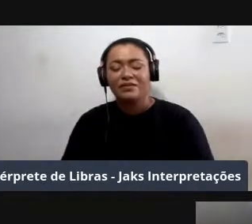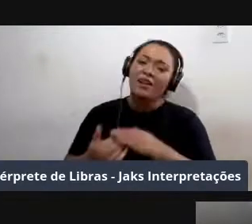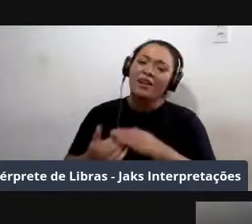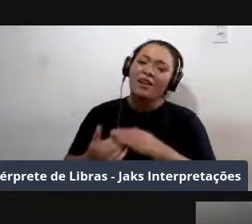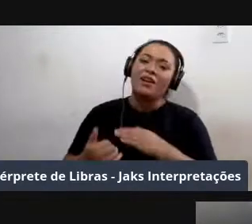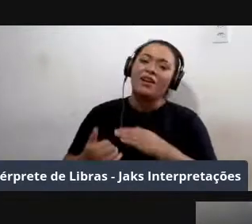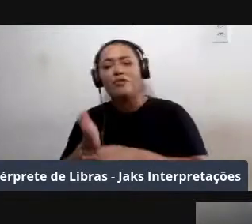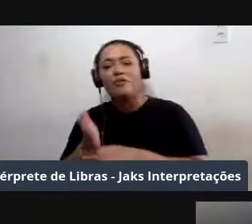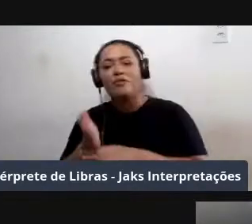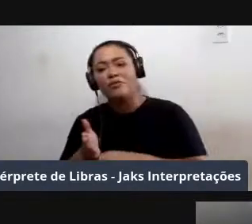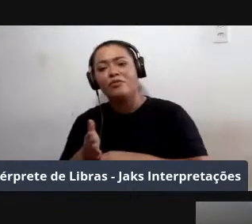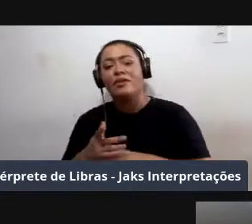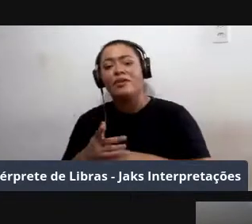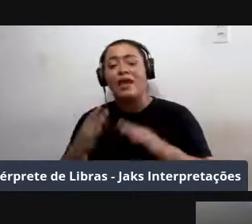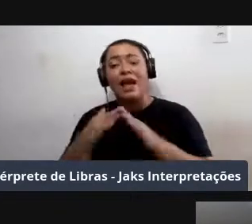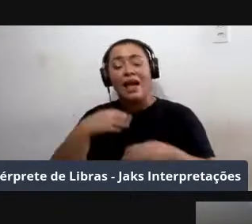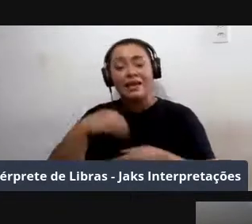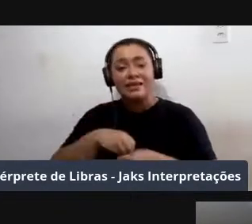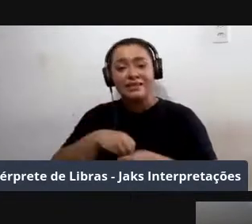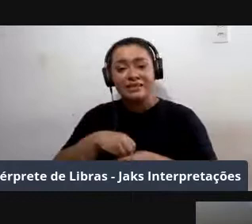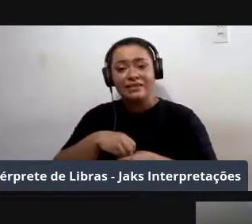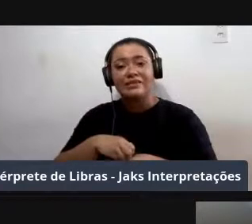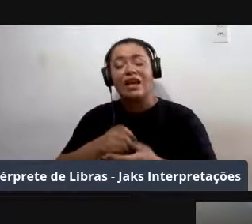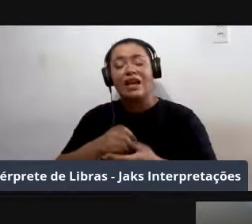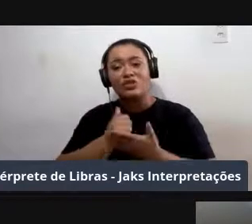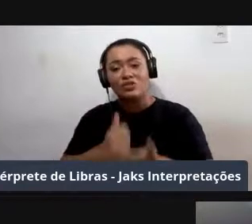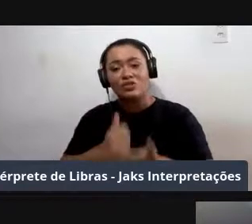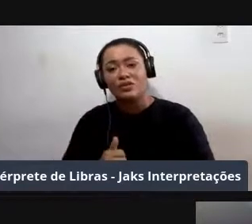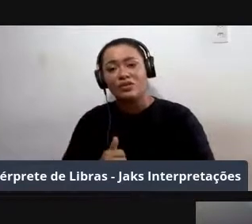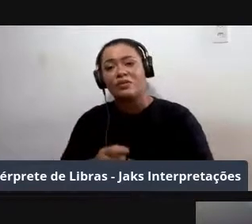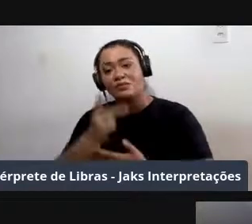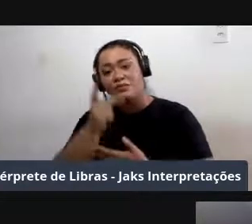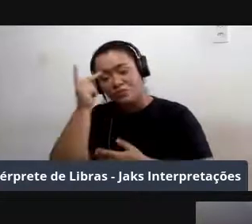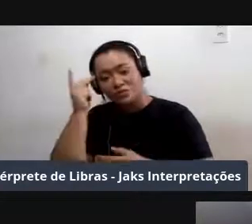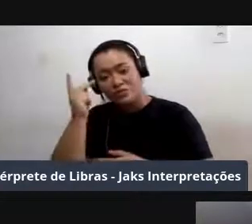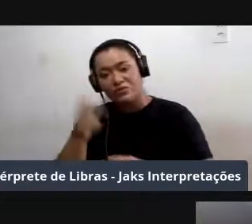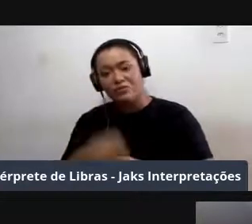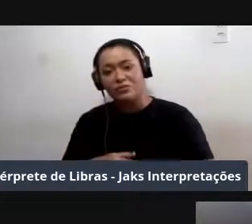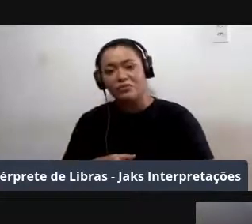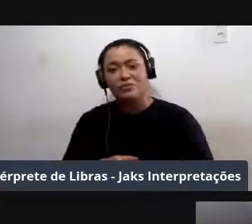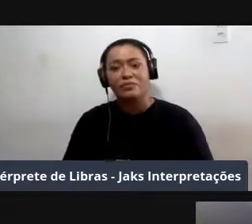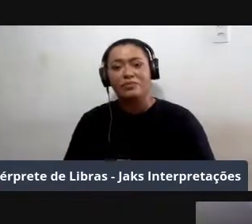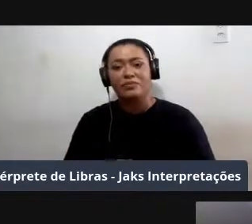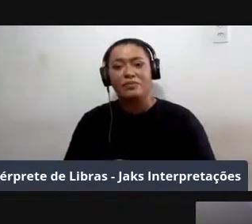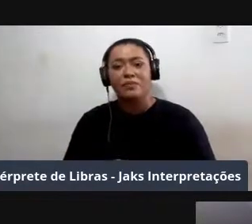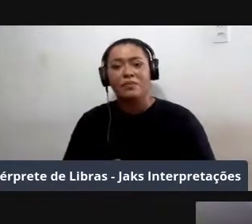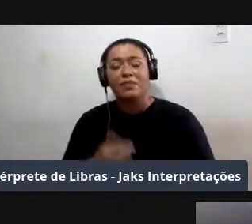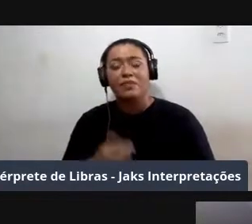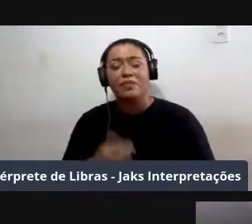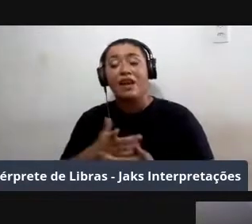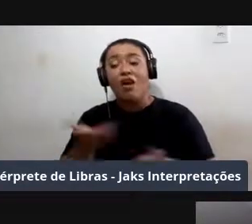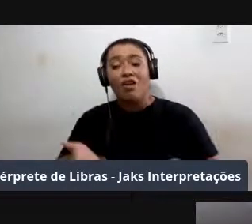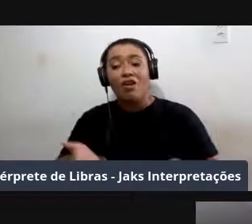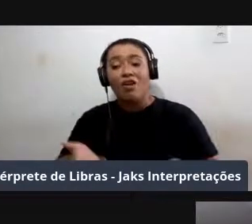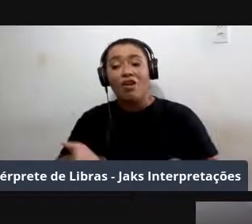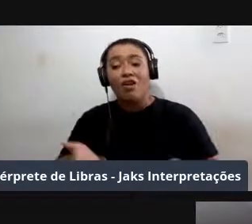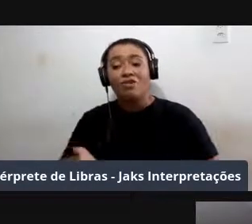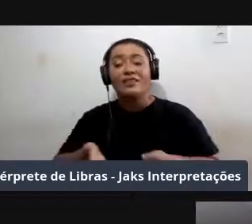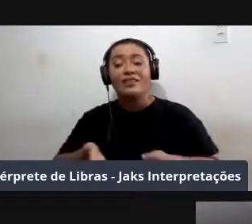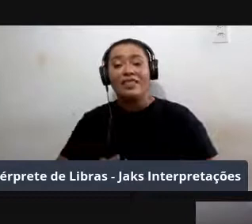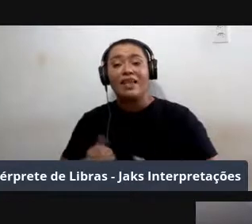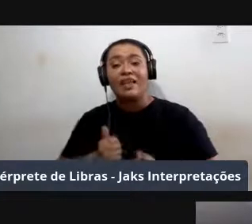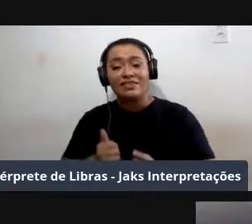chorou, eu teve que ganhar uma bebê, ela estava 8 centímetros. Eu venho para cá, não quero perder também falar com